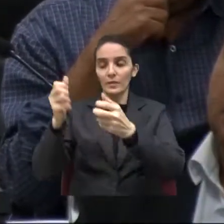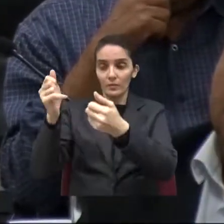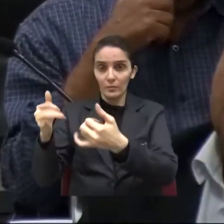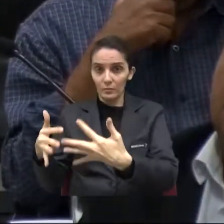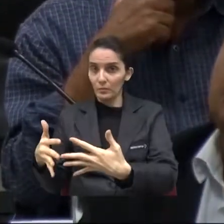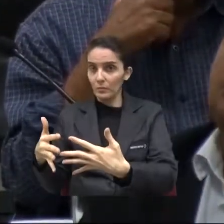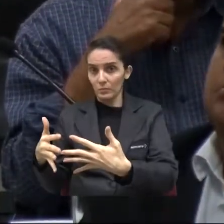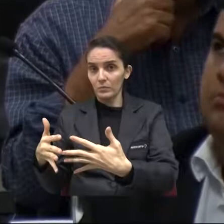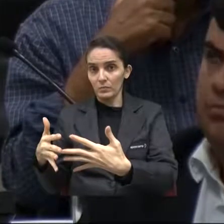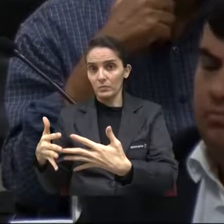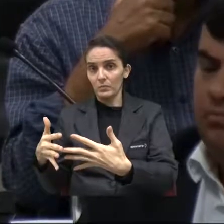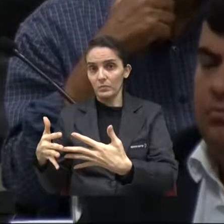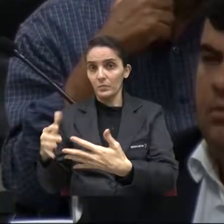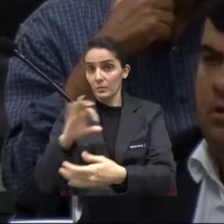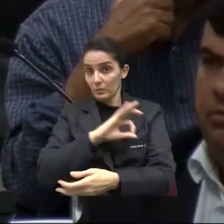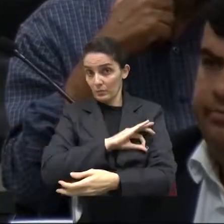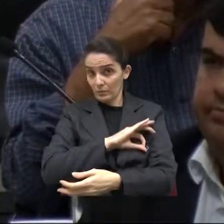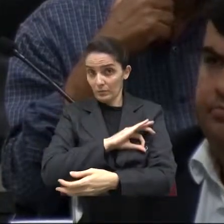e ser ouvido.